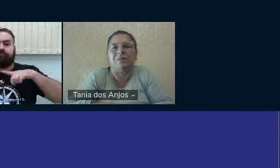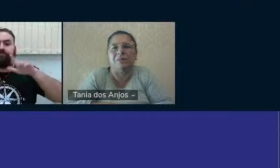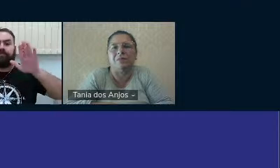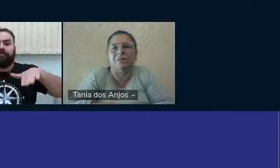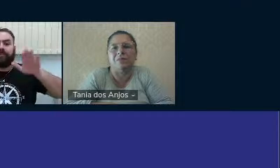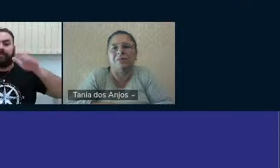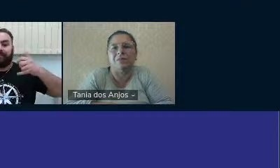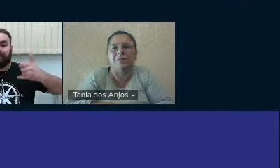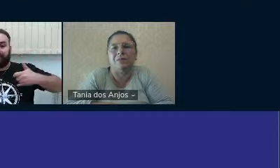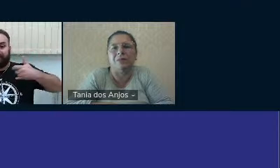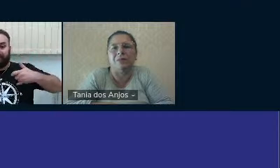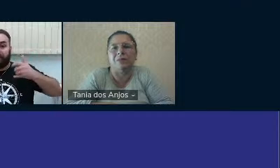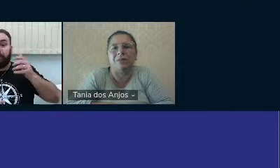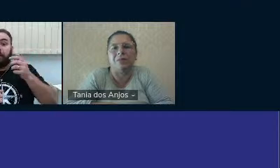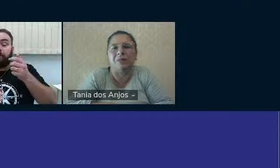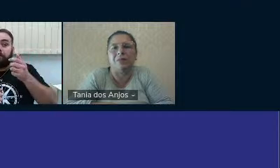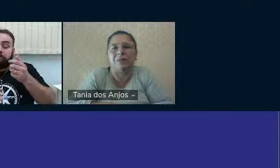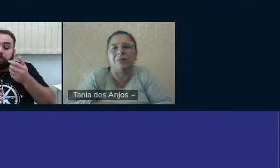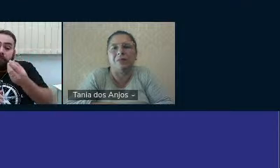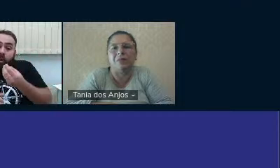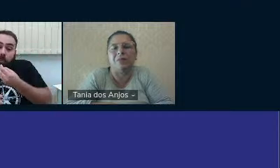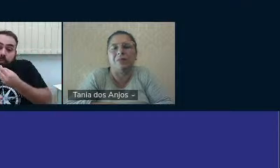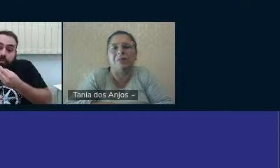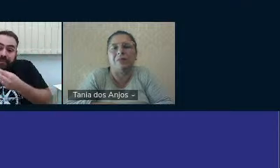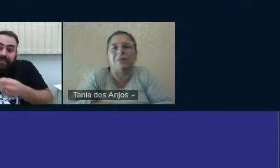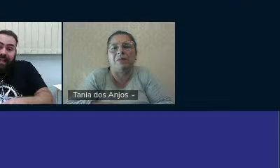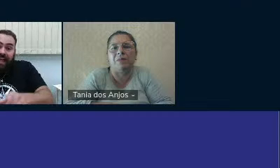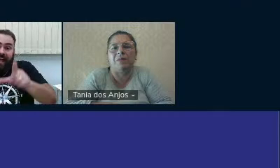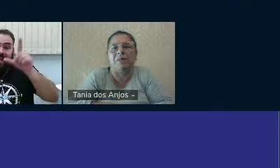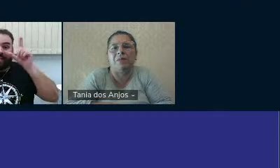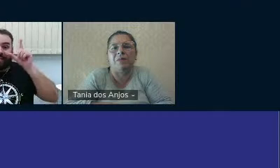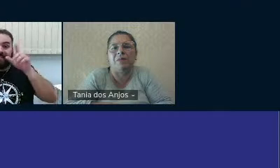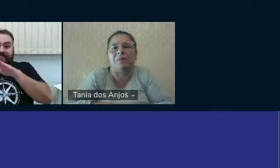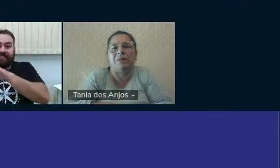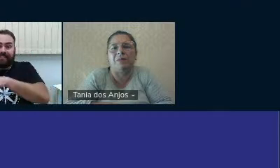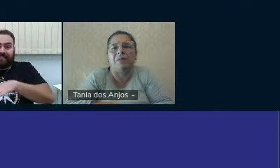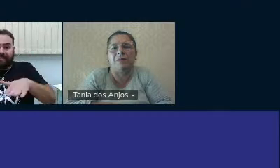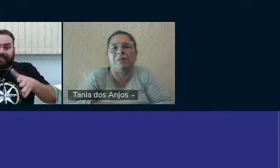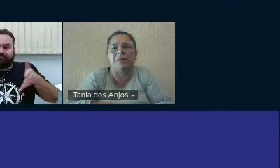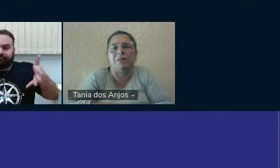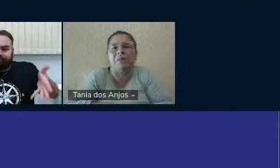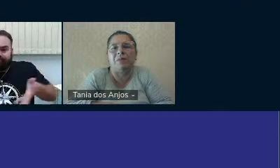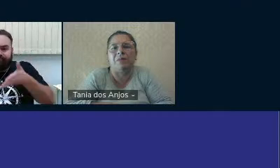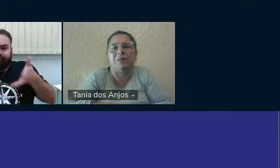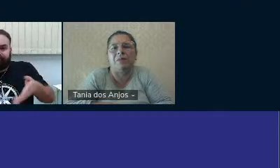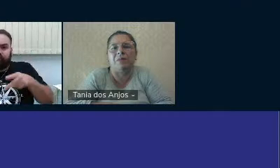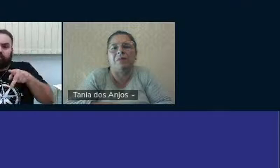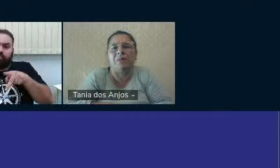né? Mas depende da idade também.